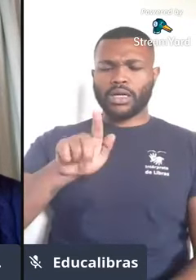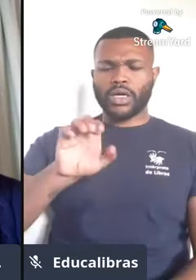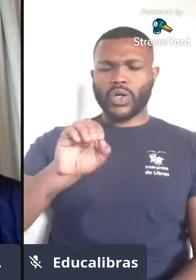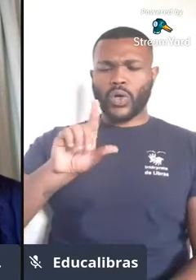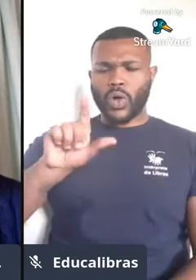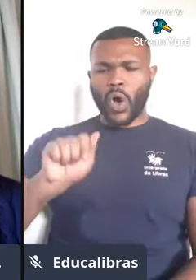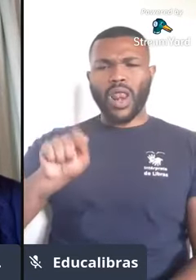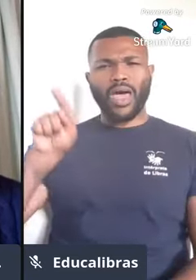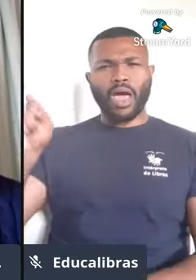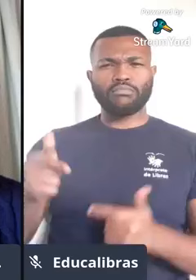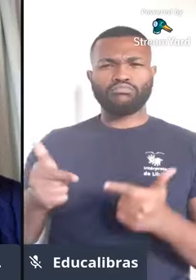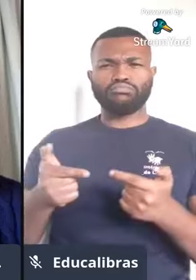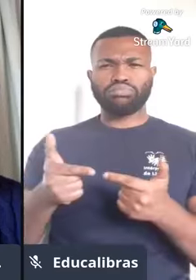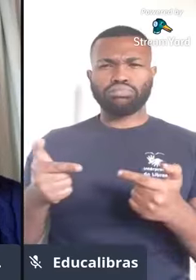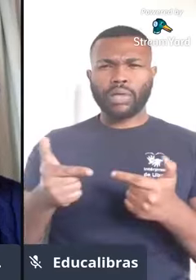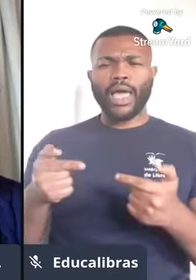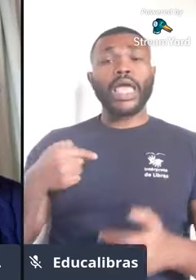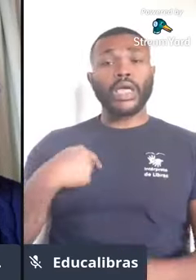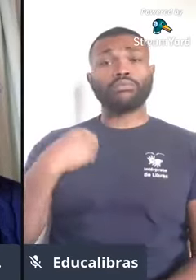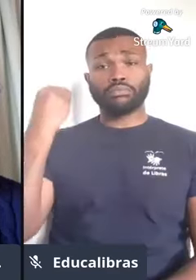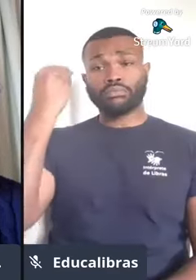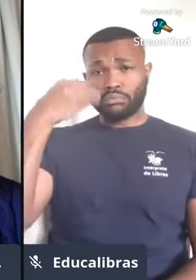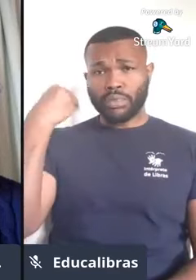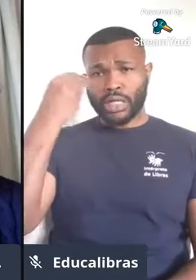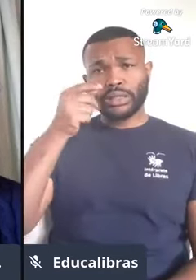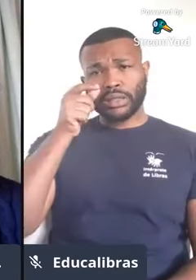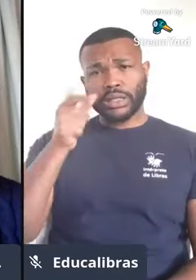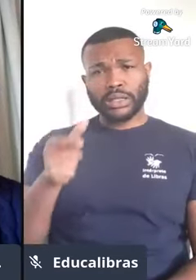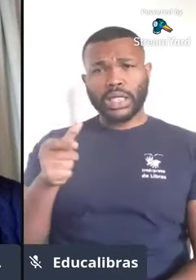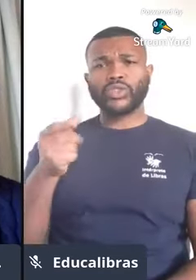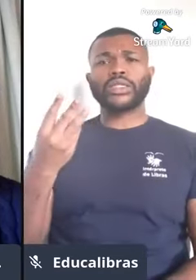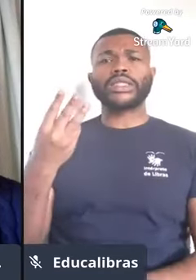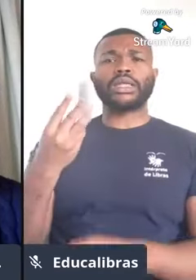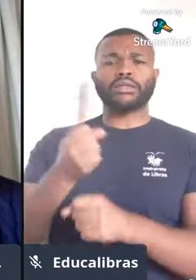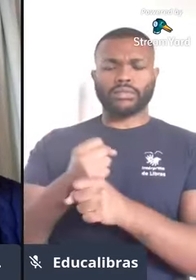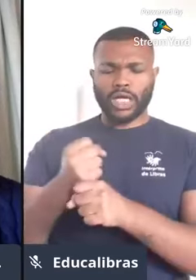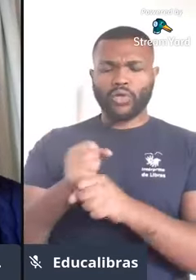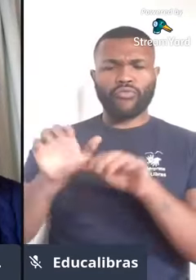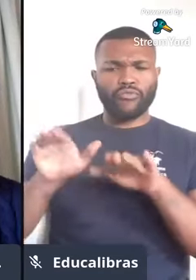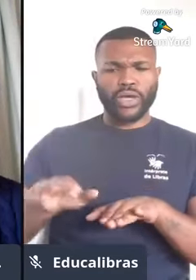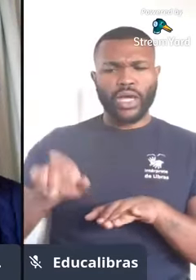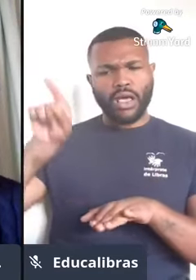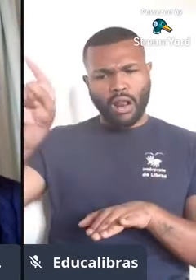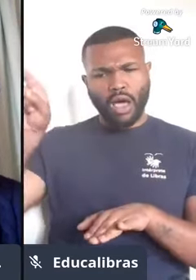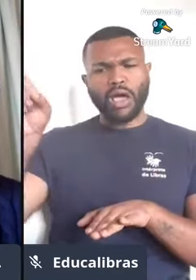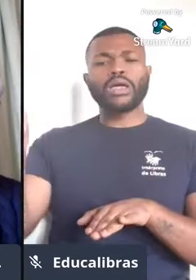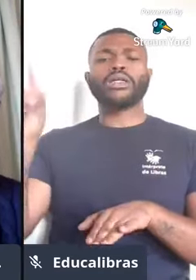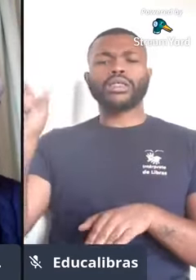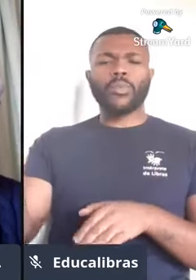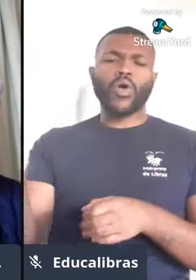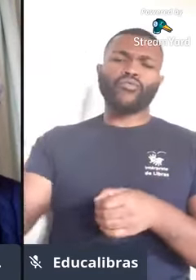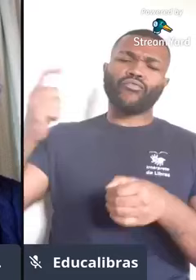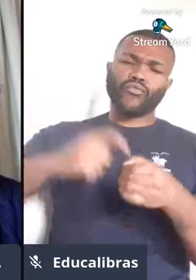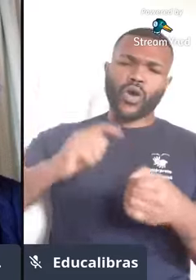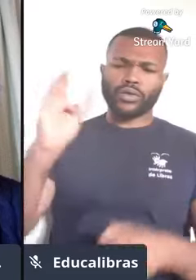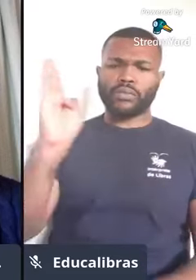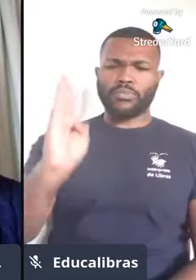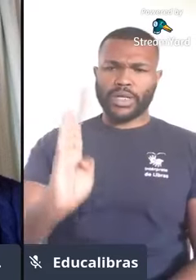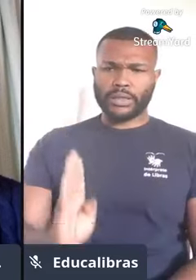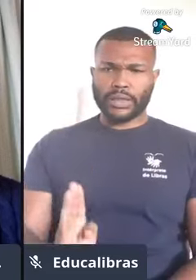guerra. Foi uma experiência muito rica, muito interessante. Eu fiquei lá por 3 anos. E voltando, eu assumi, depois de ter